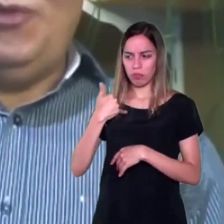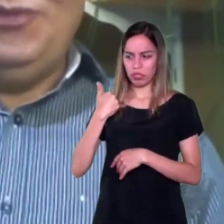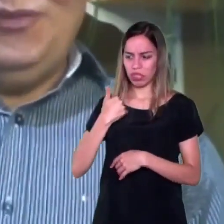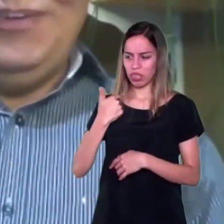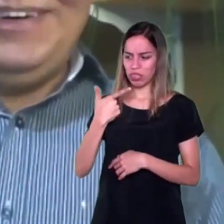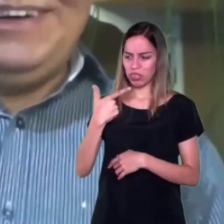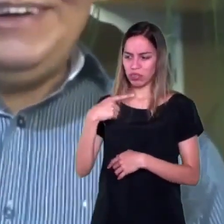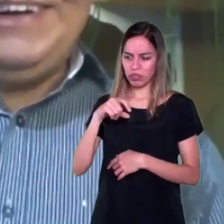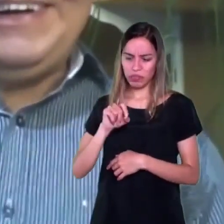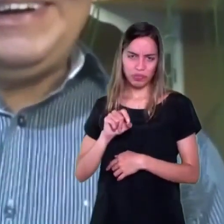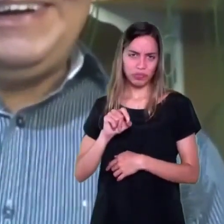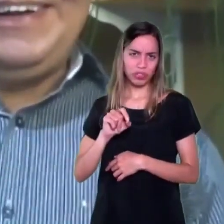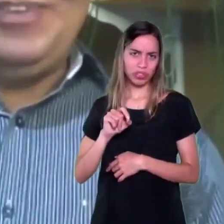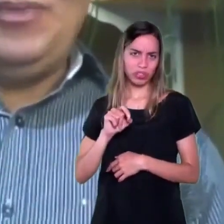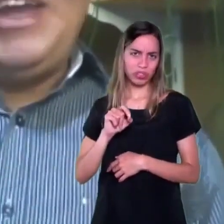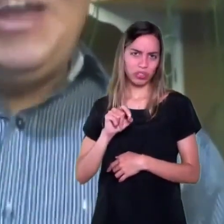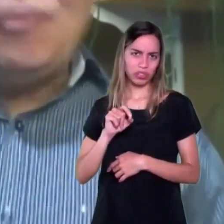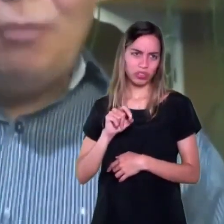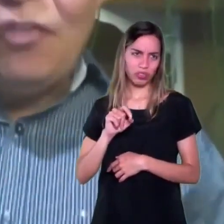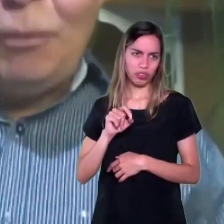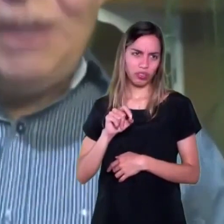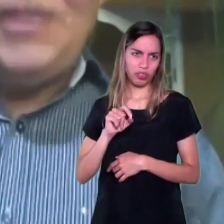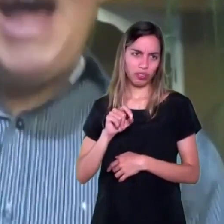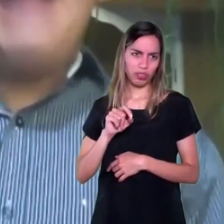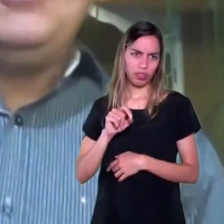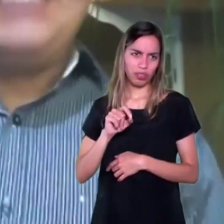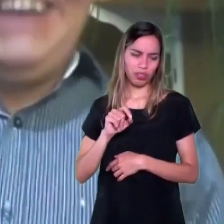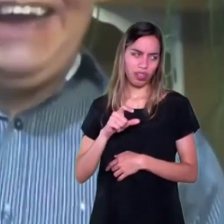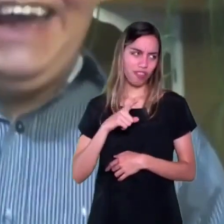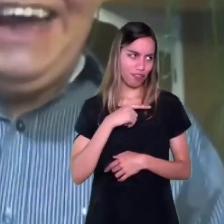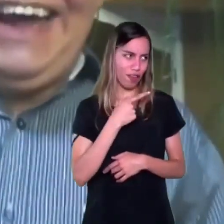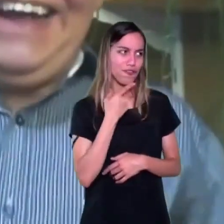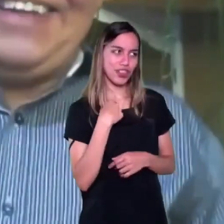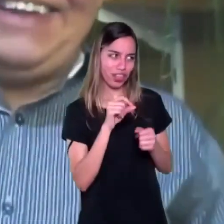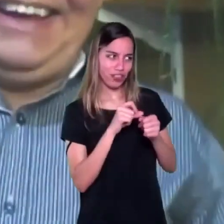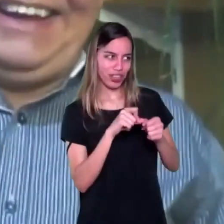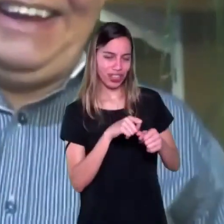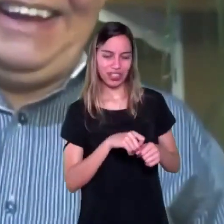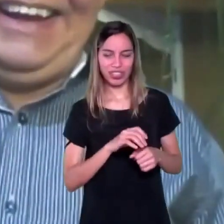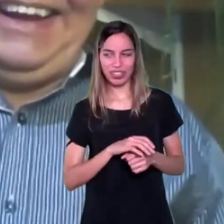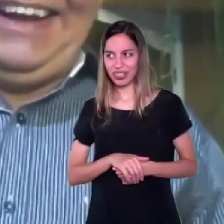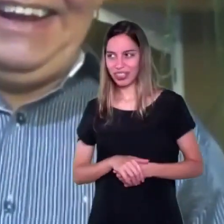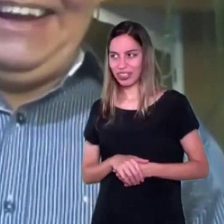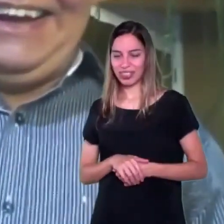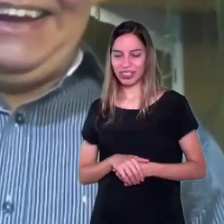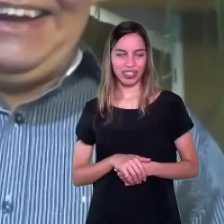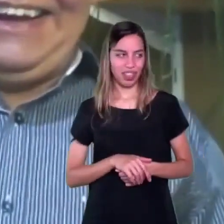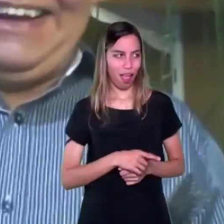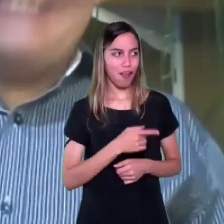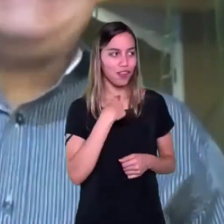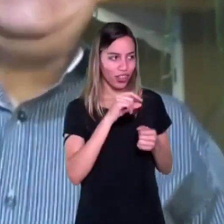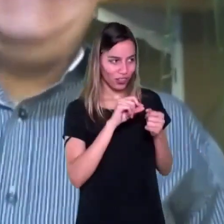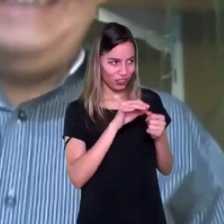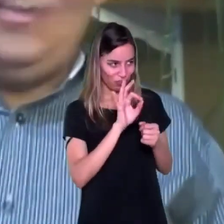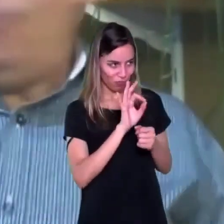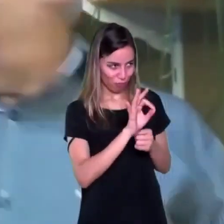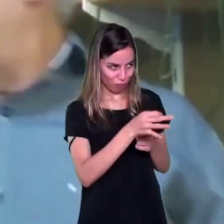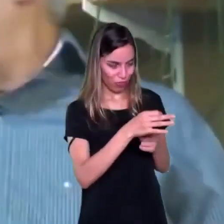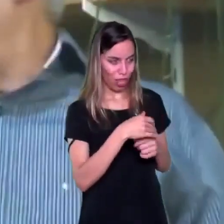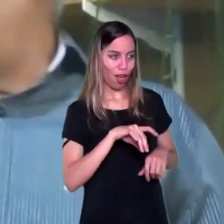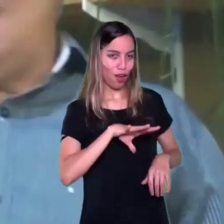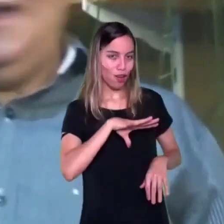tínhamos toda a responsabilidade. A vontade de fazer, né?